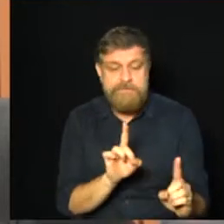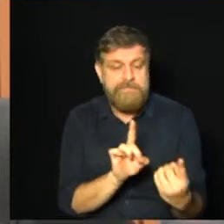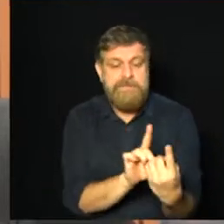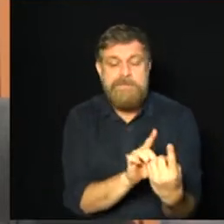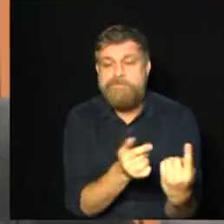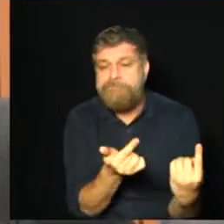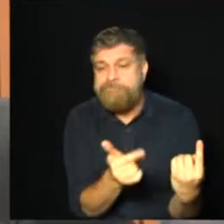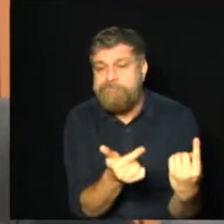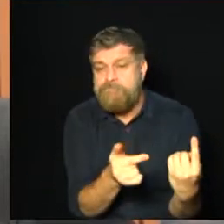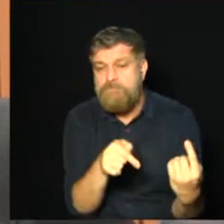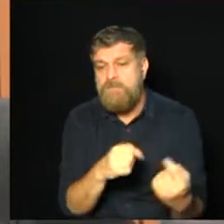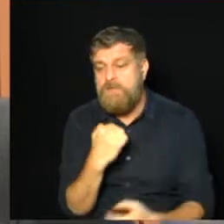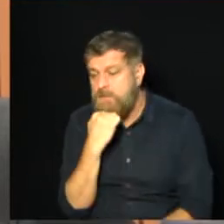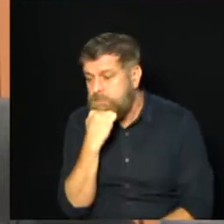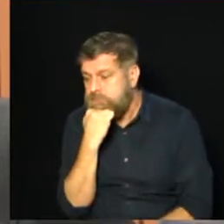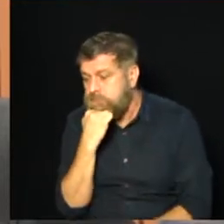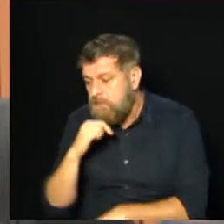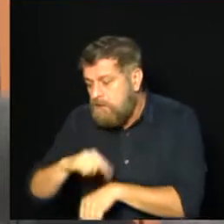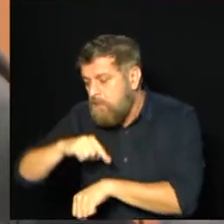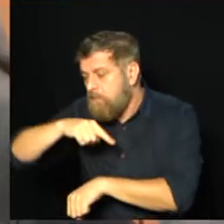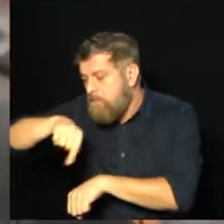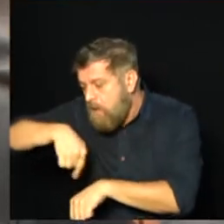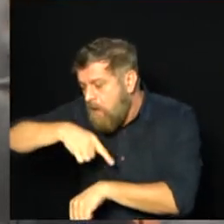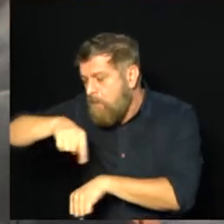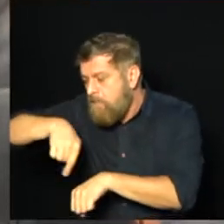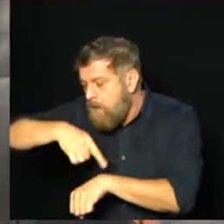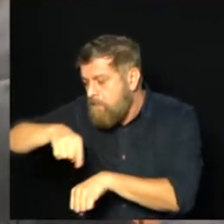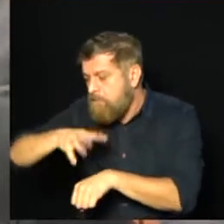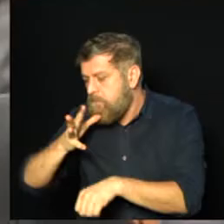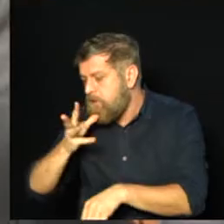para aguardando por uma simples consulta.